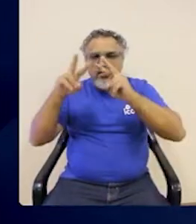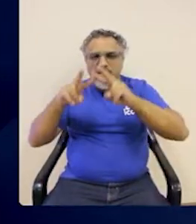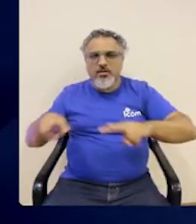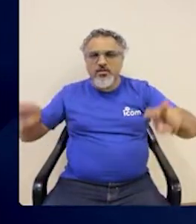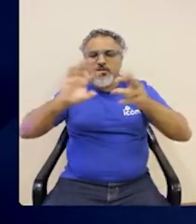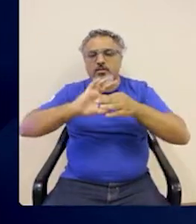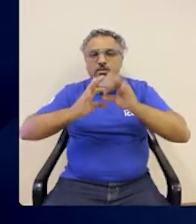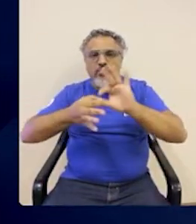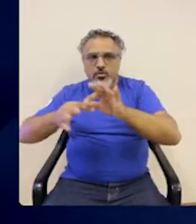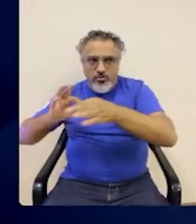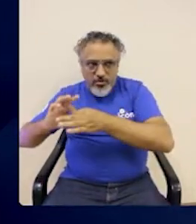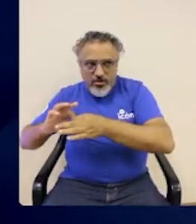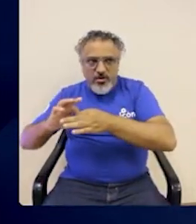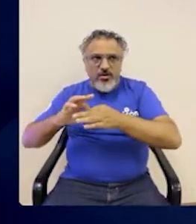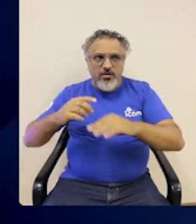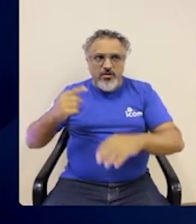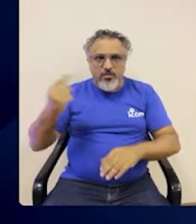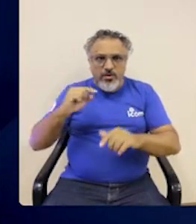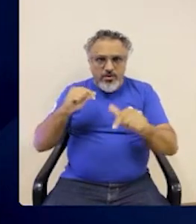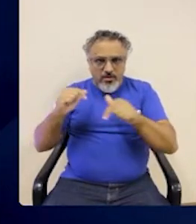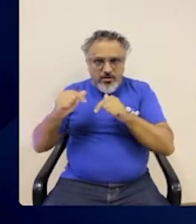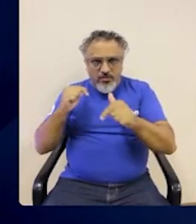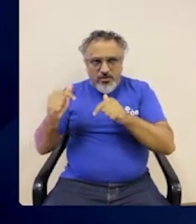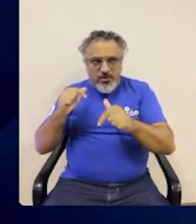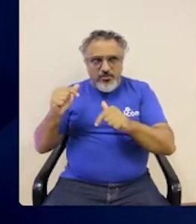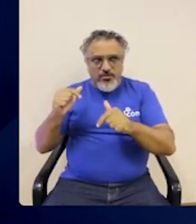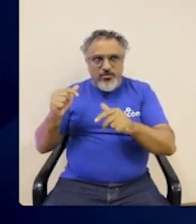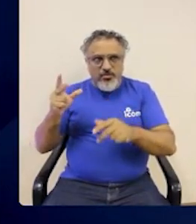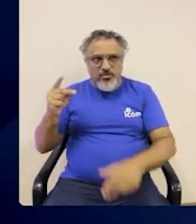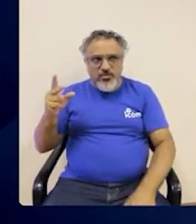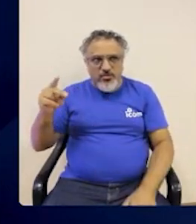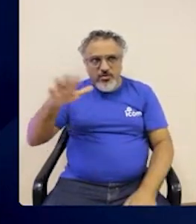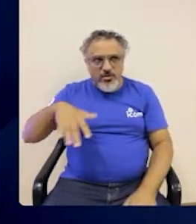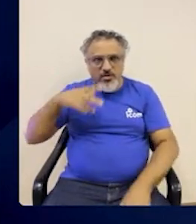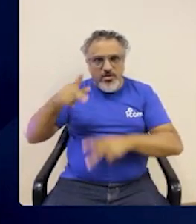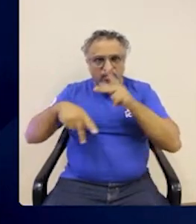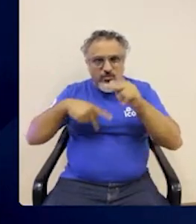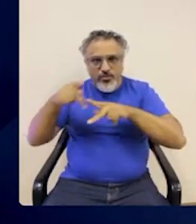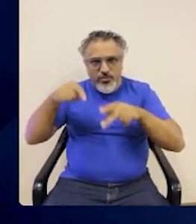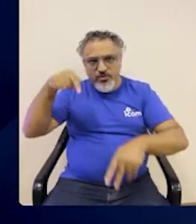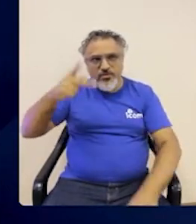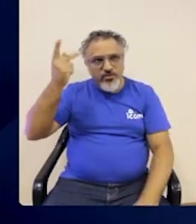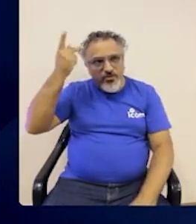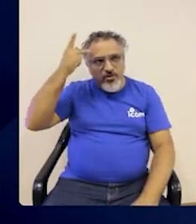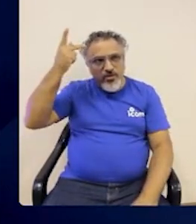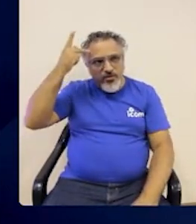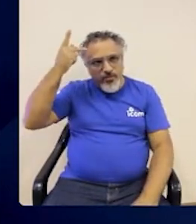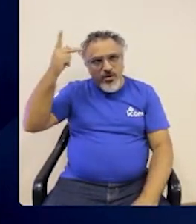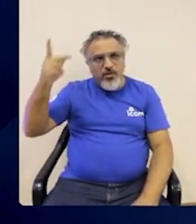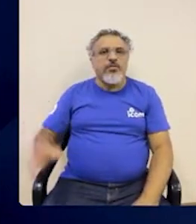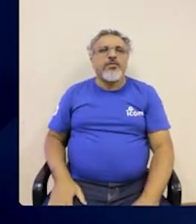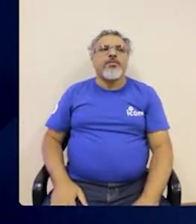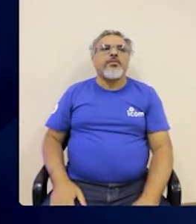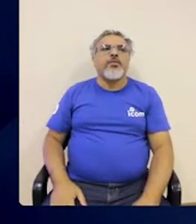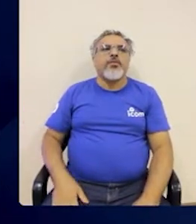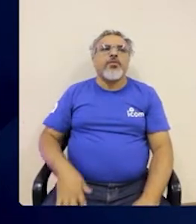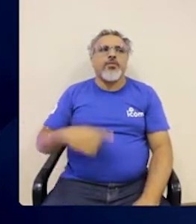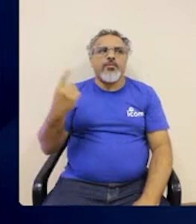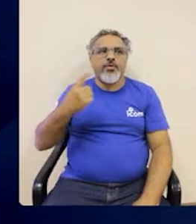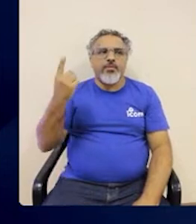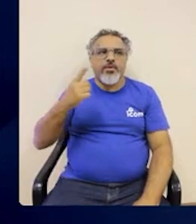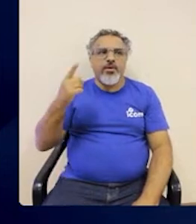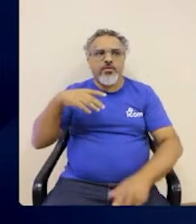no caso do primeiro trabalho, do segundo trabalho, aqui na população de São Paulo, e o primeiro trabalho um pouco